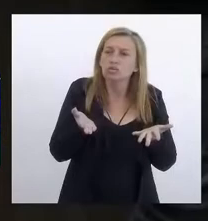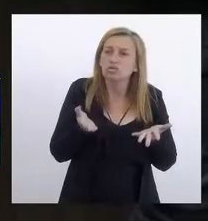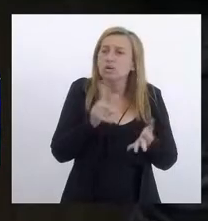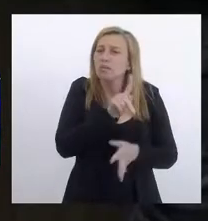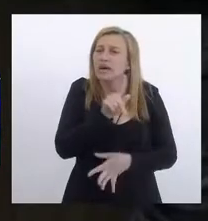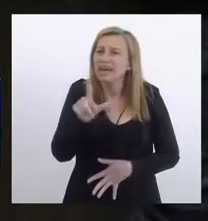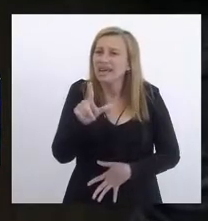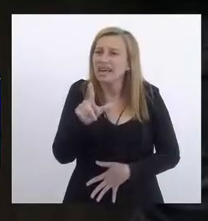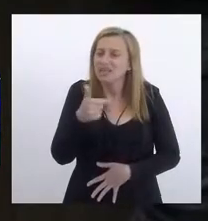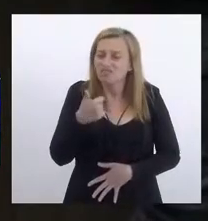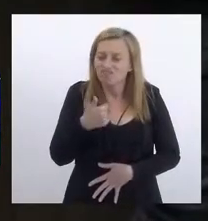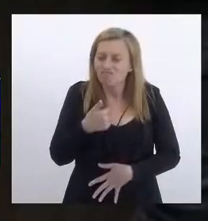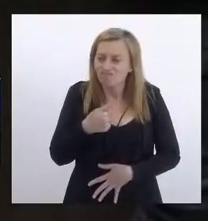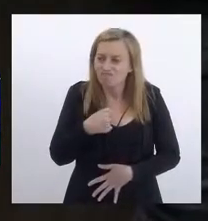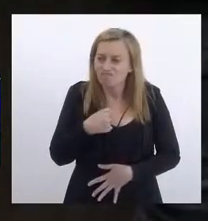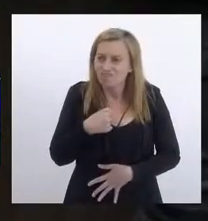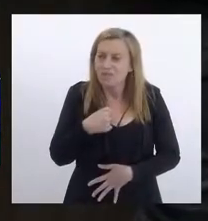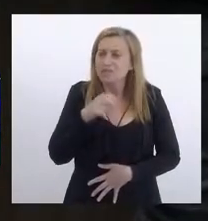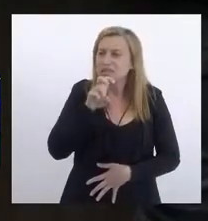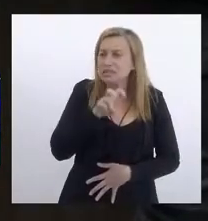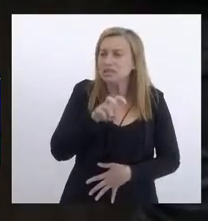PL